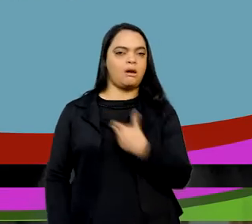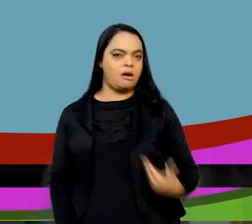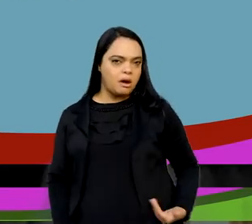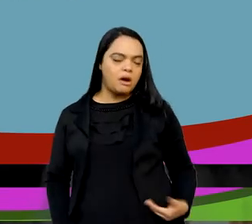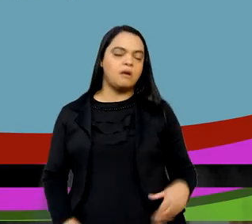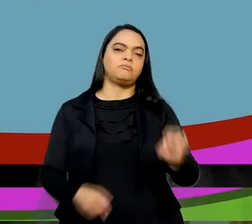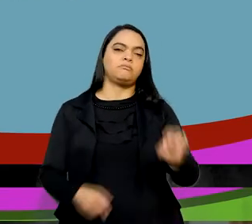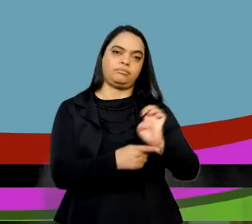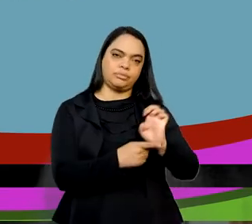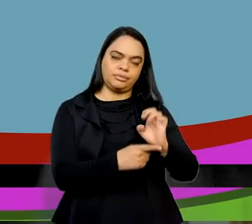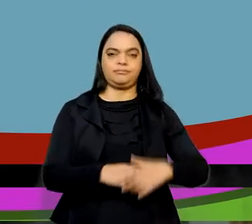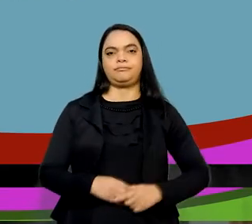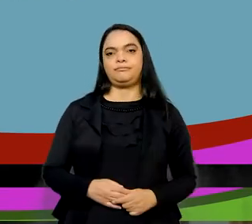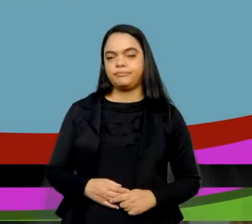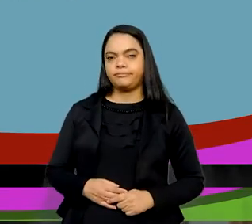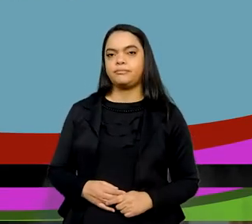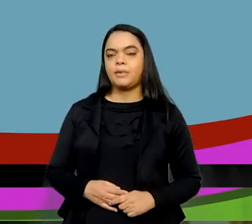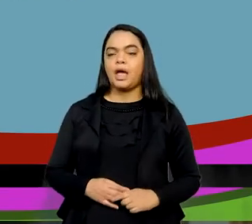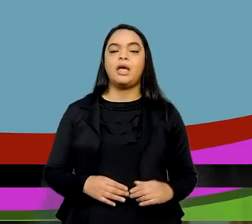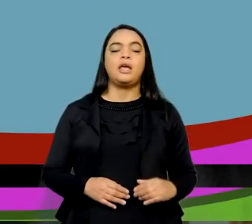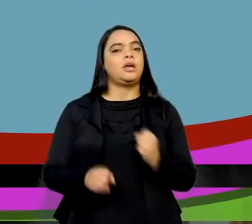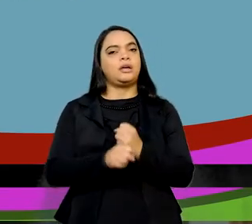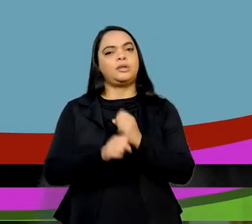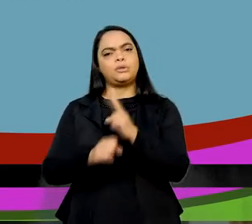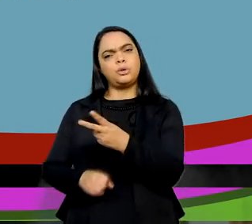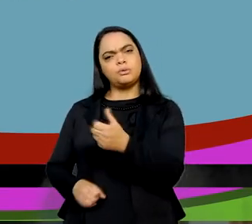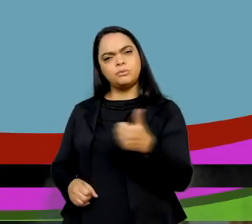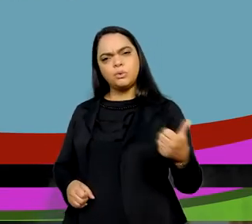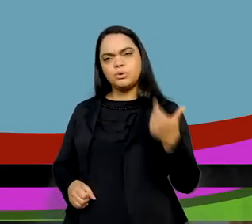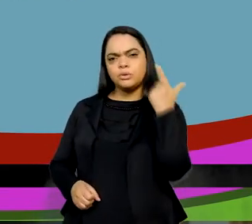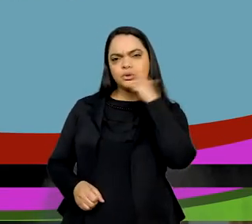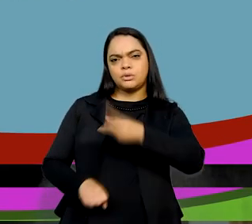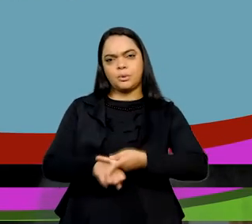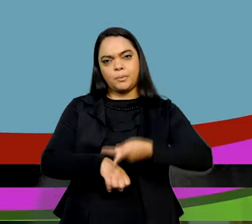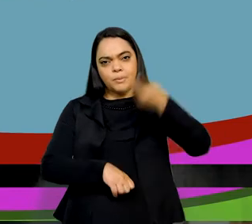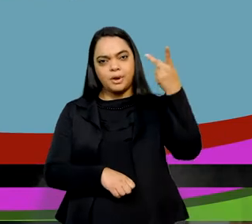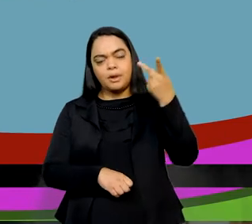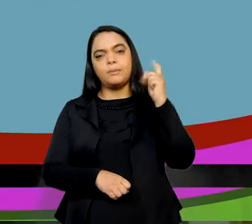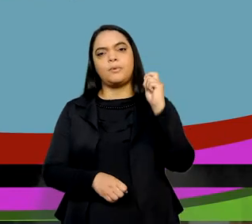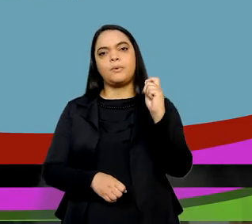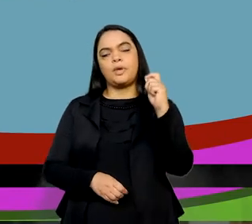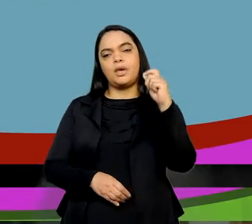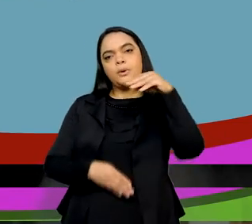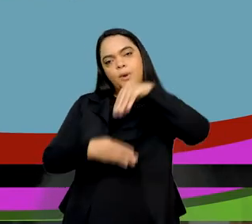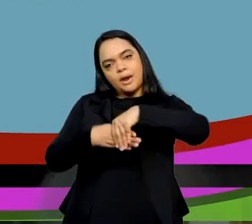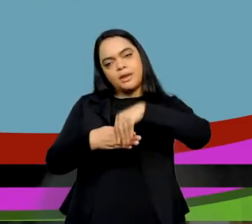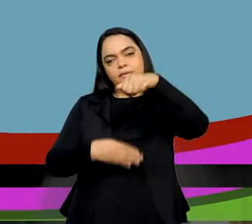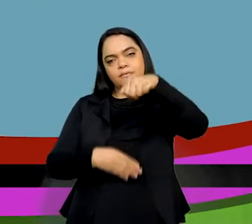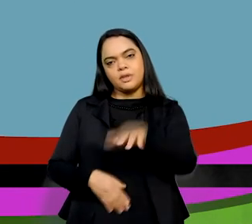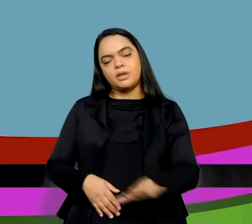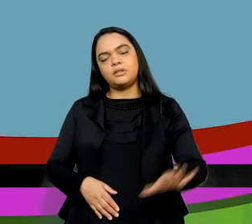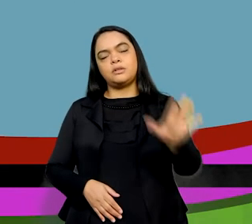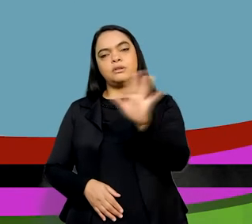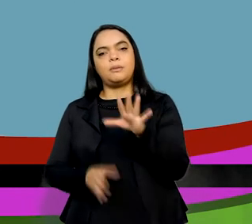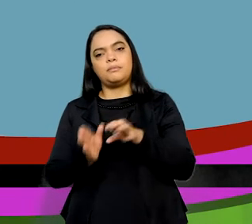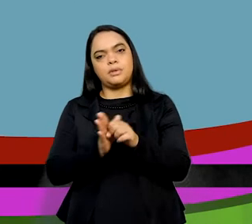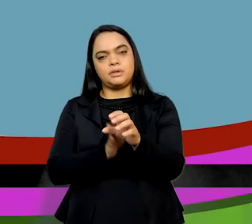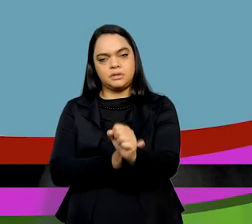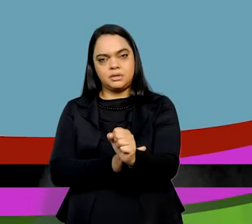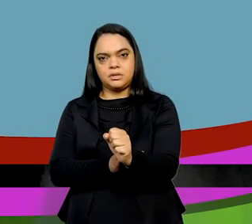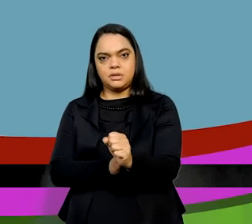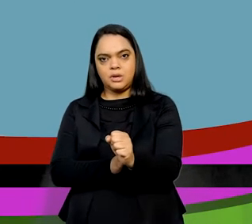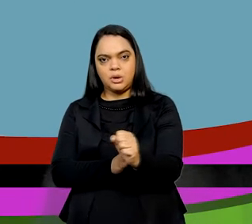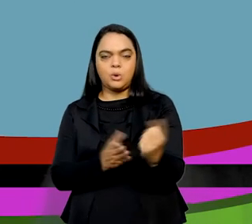Pernambuco, tá? E em 2011 ganhou o prêmio do Arquivo Nacional de Pesquisa, segundo lugar, com a obra